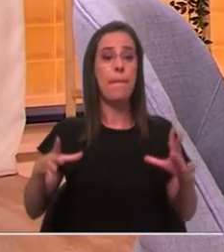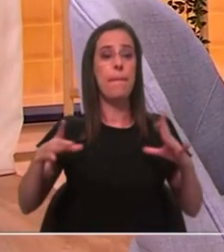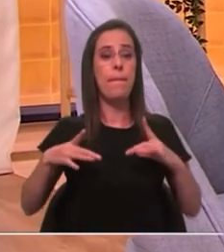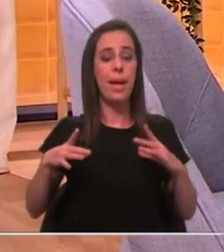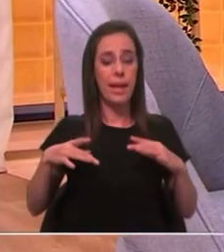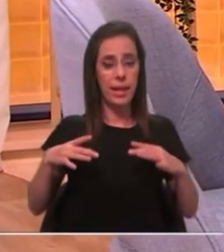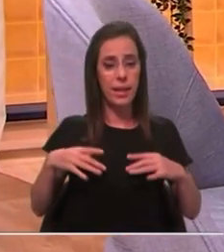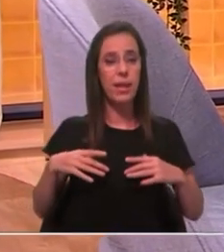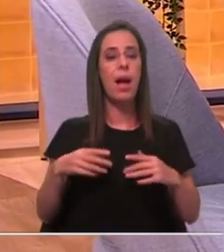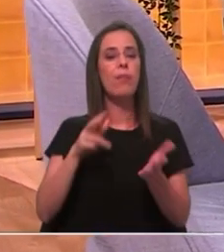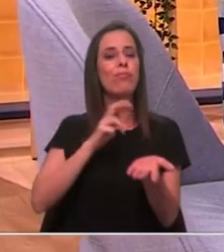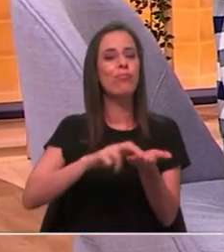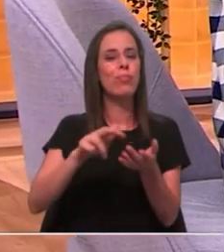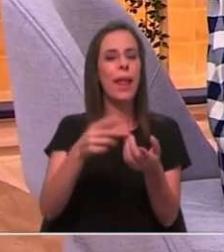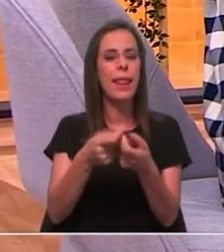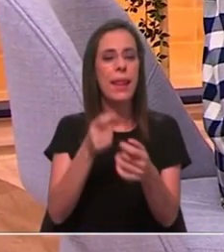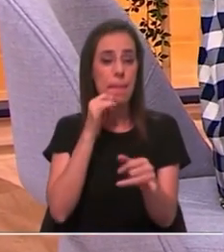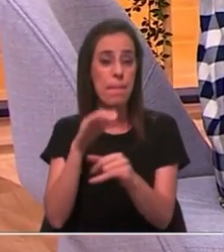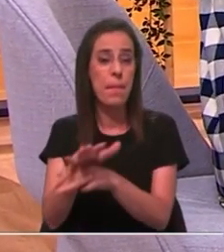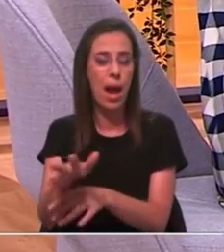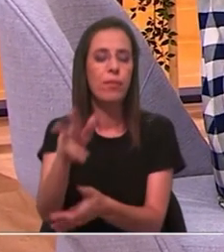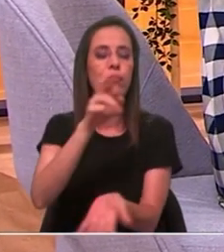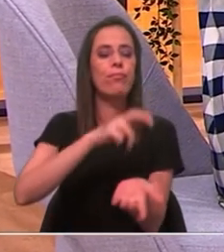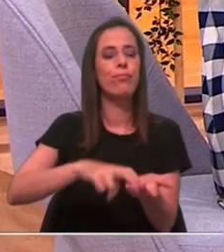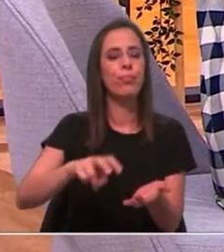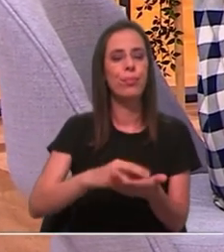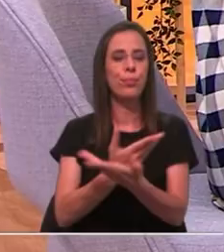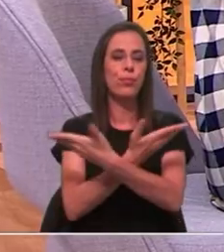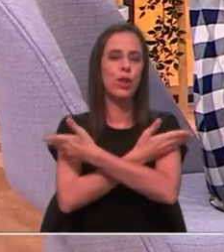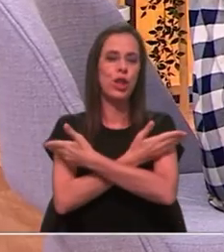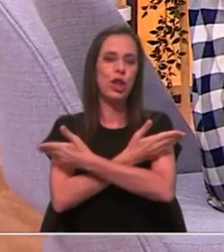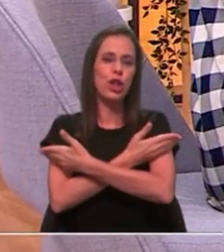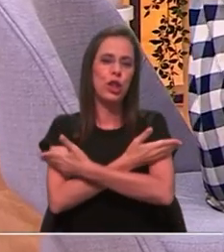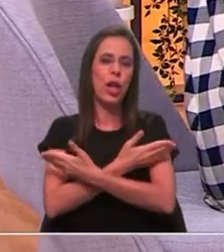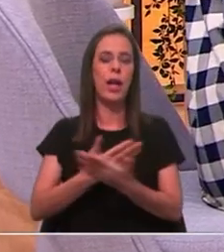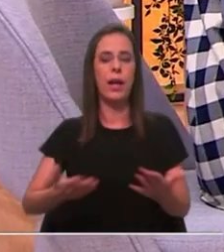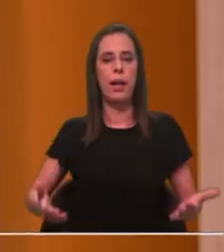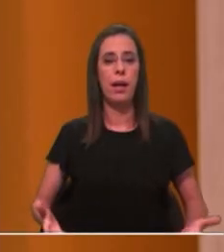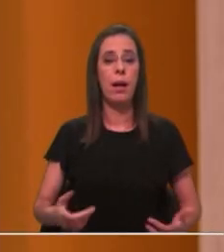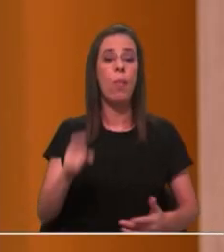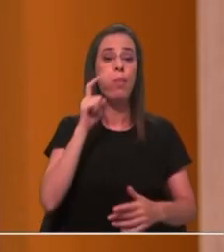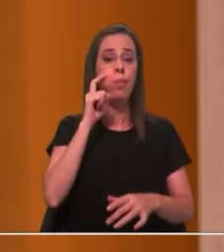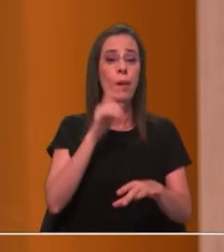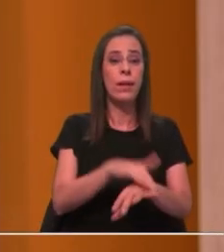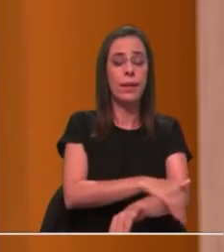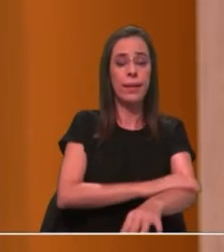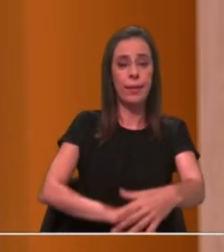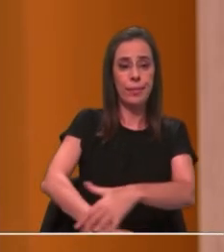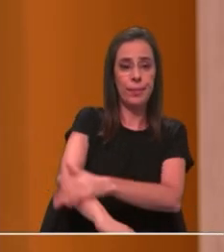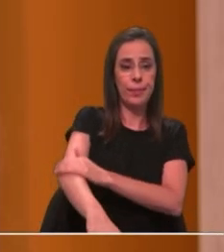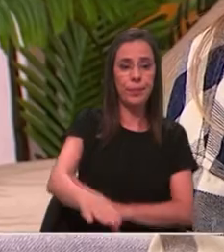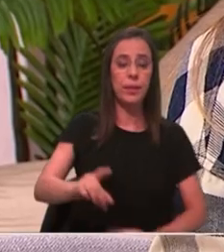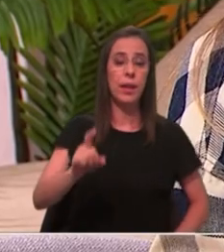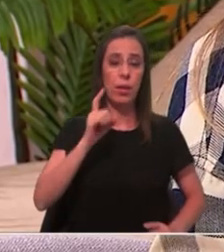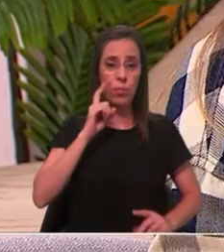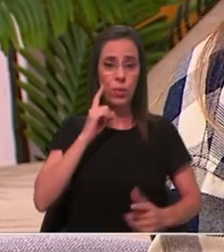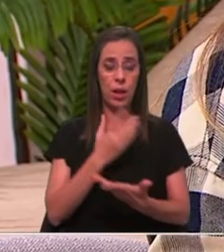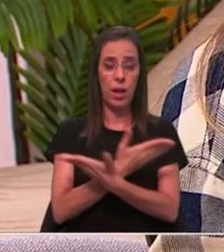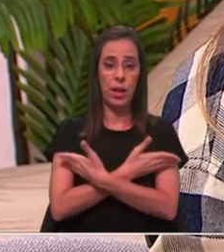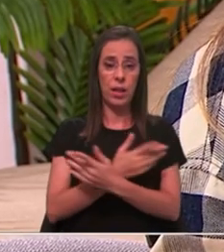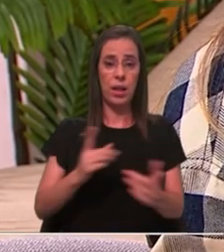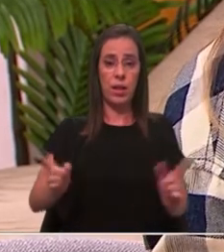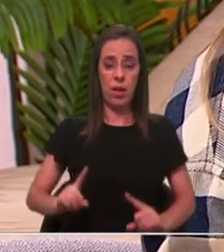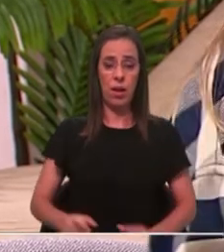ali no Pardão, por exemplo, com uma t-shirtzinha vestida, não pomos protetor, estamos protegidos com a t-shirt ou não?